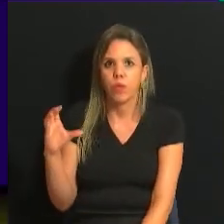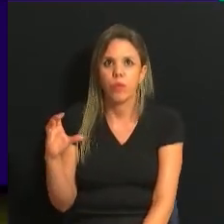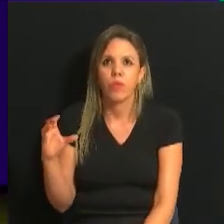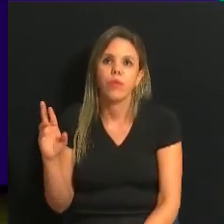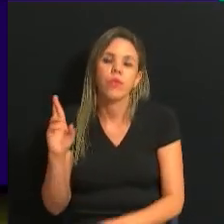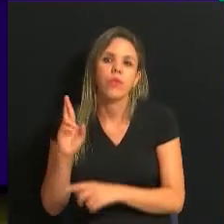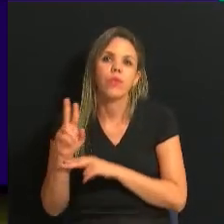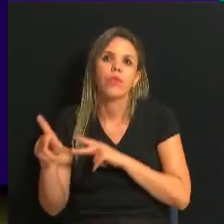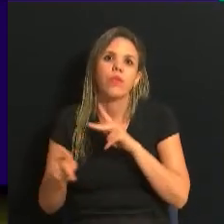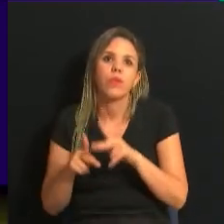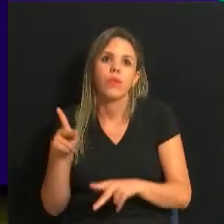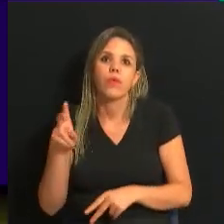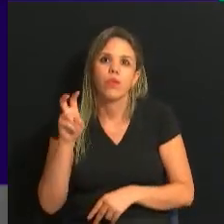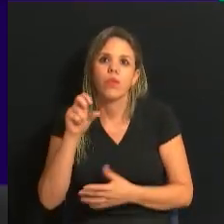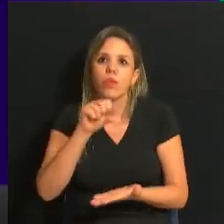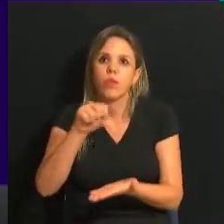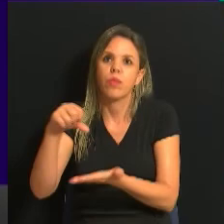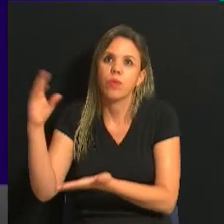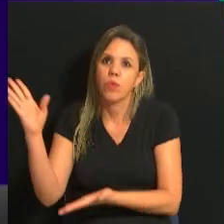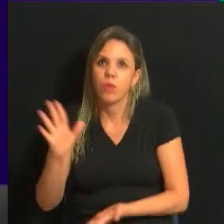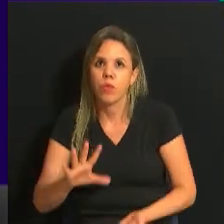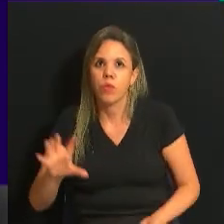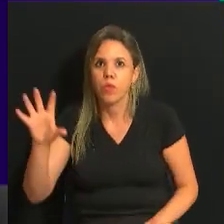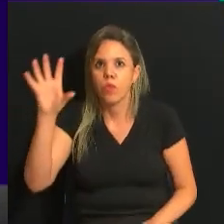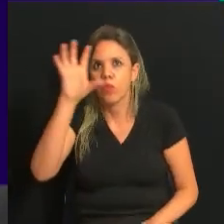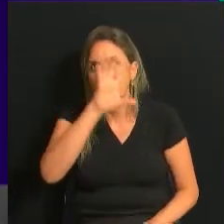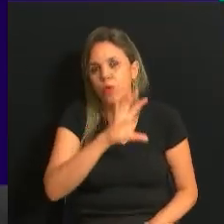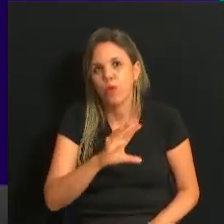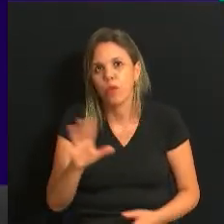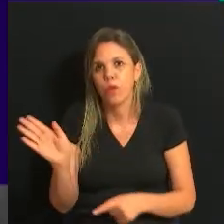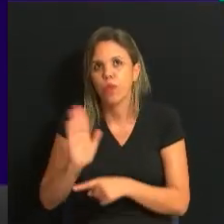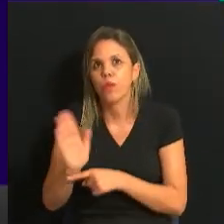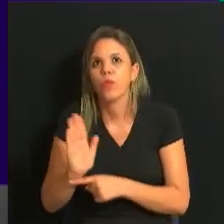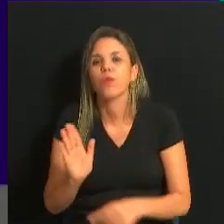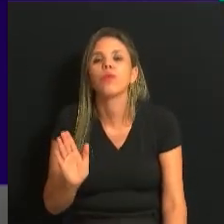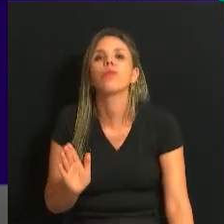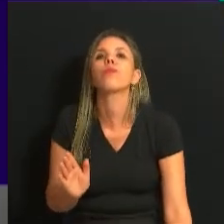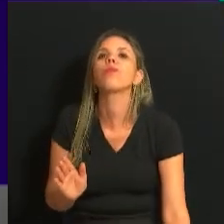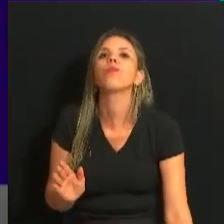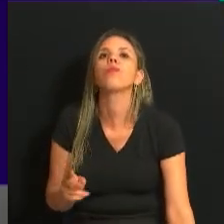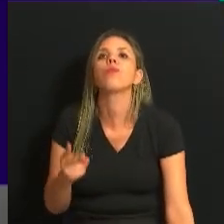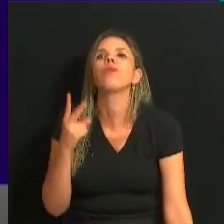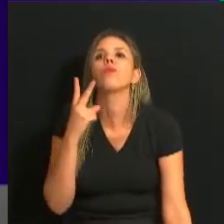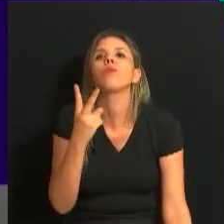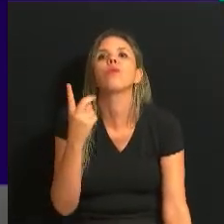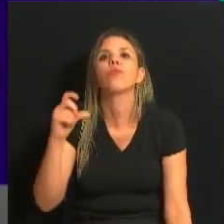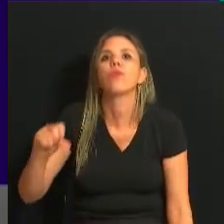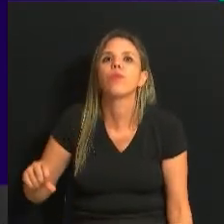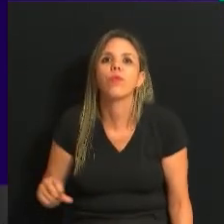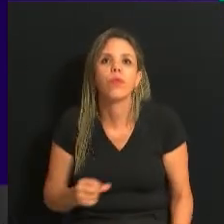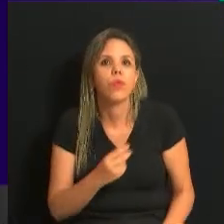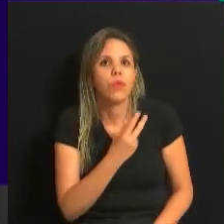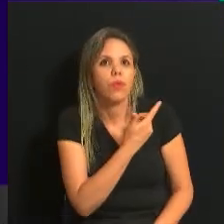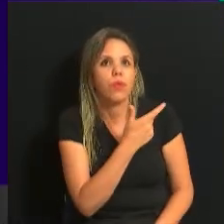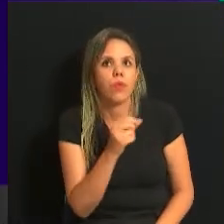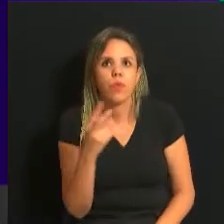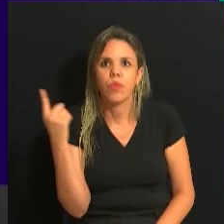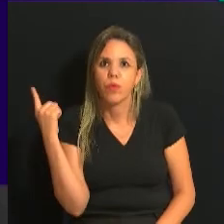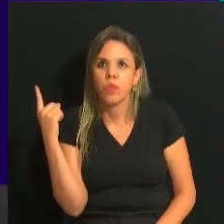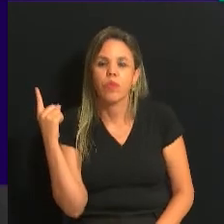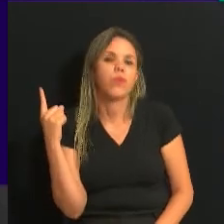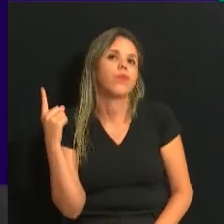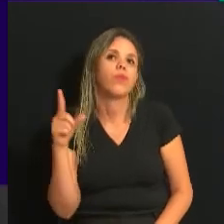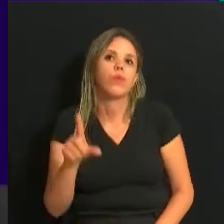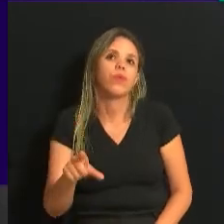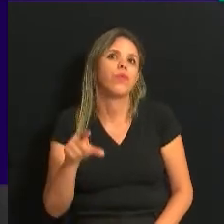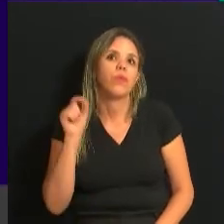das 5 regiões do Brasil. Os filmes produzidos entre 2019 e 2021 foram